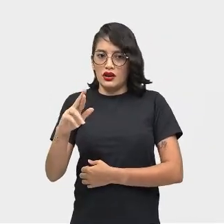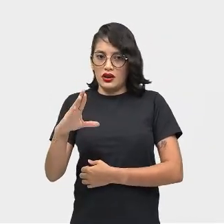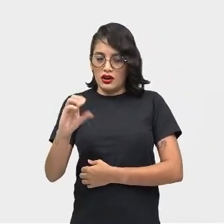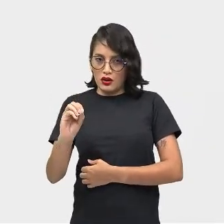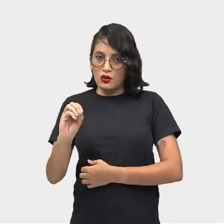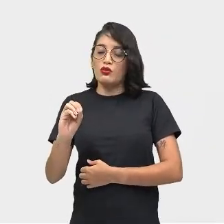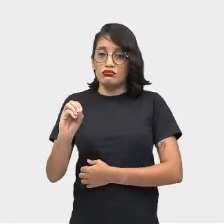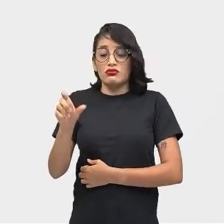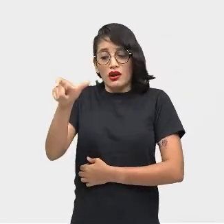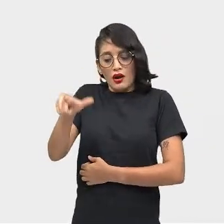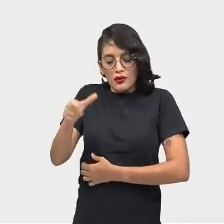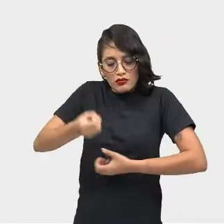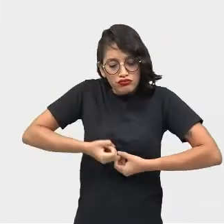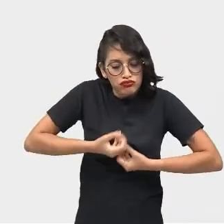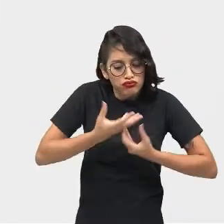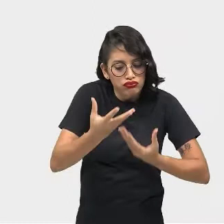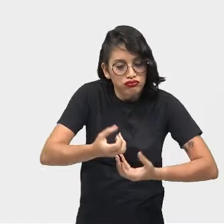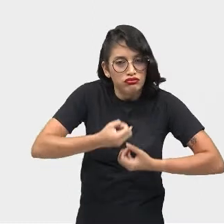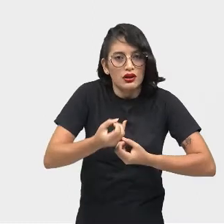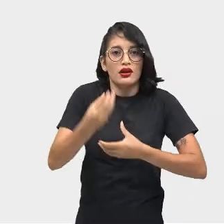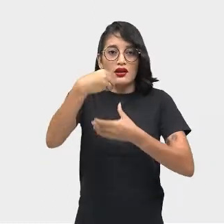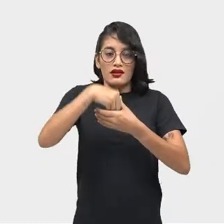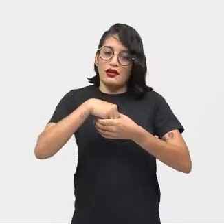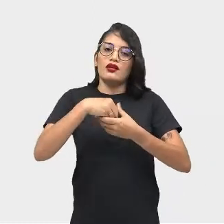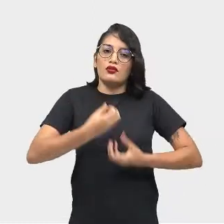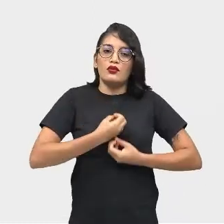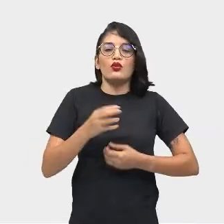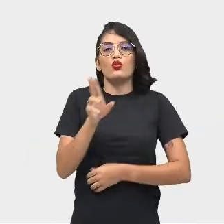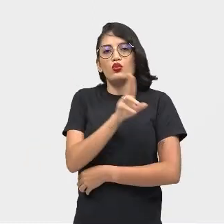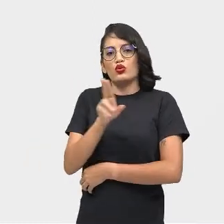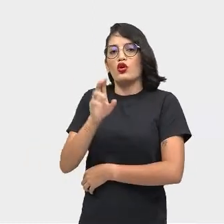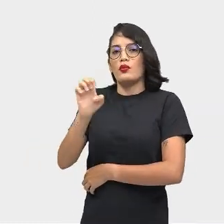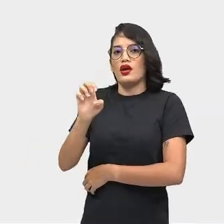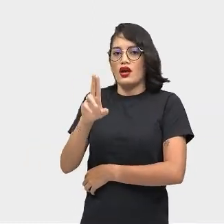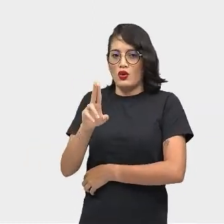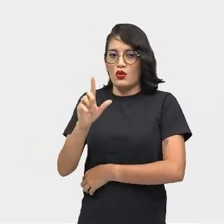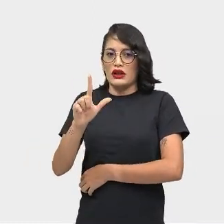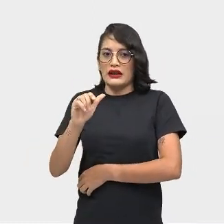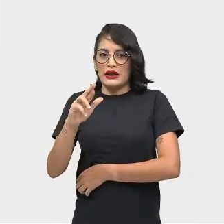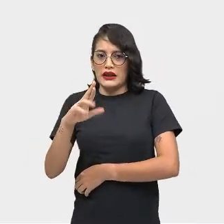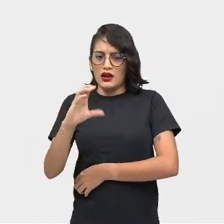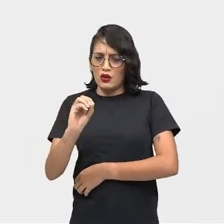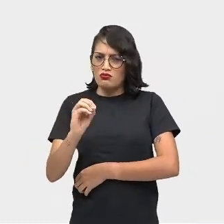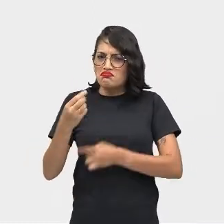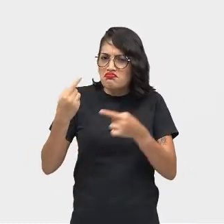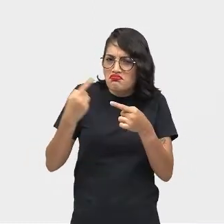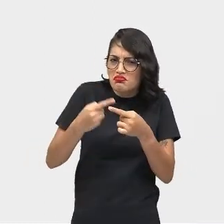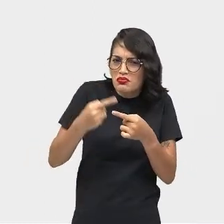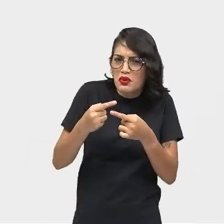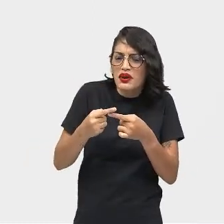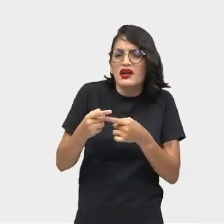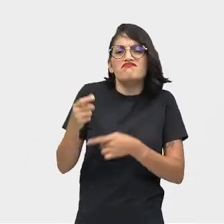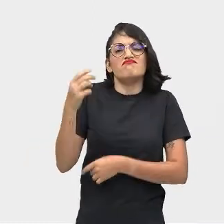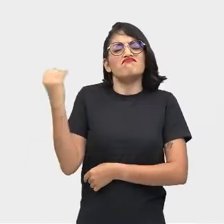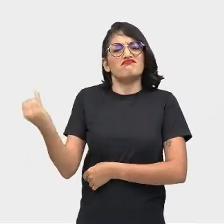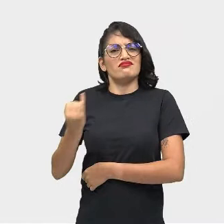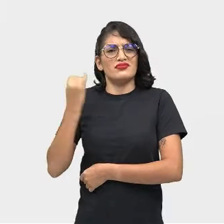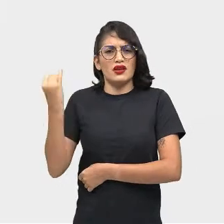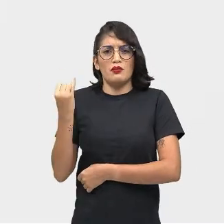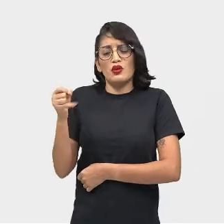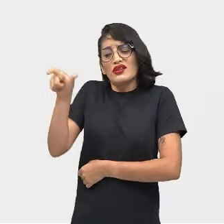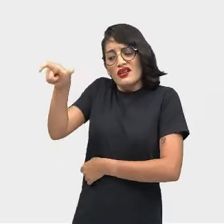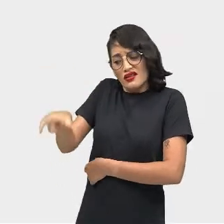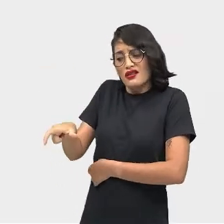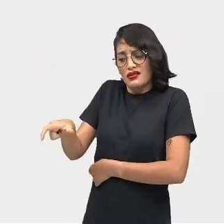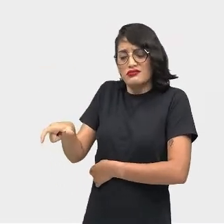se expressa em um poema recebe o nome de eu lírico. Agora, por que é importante destacarmos que a voz